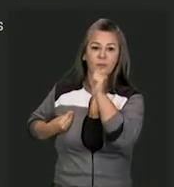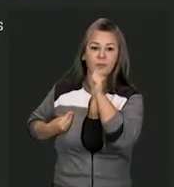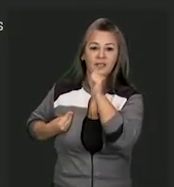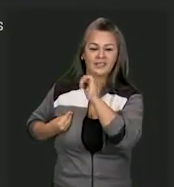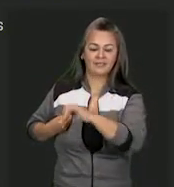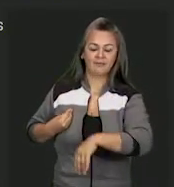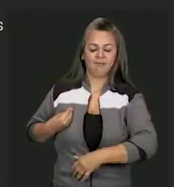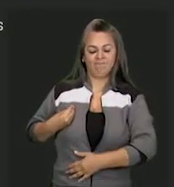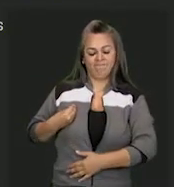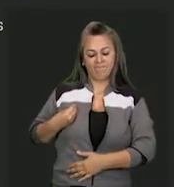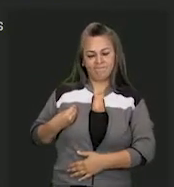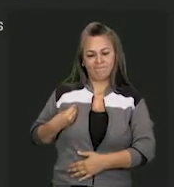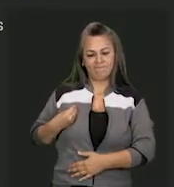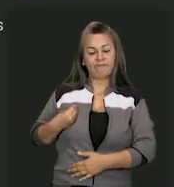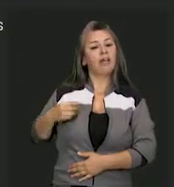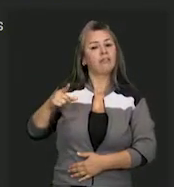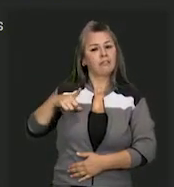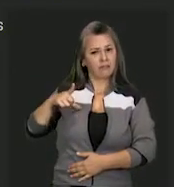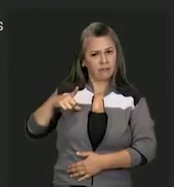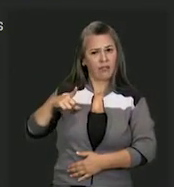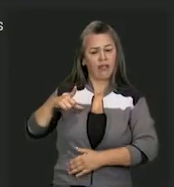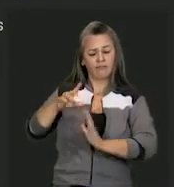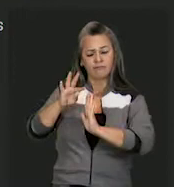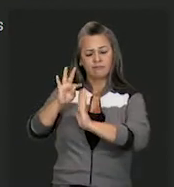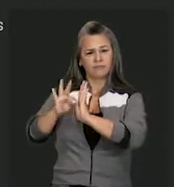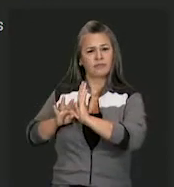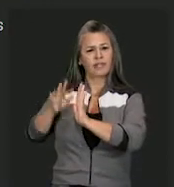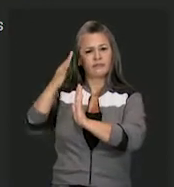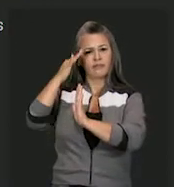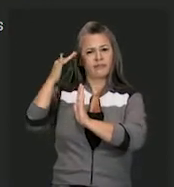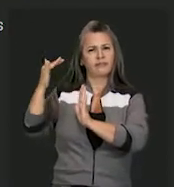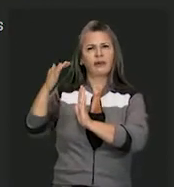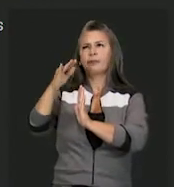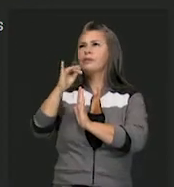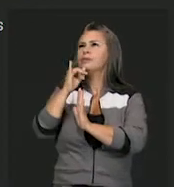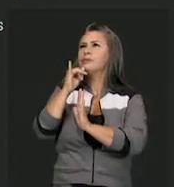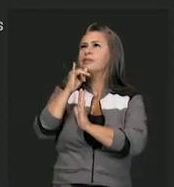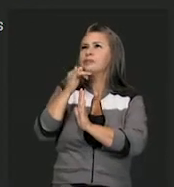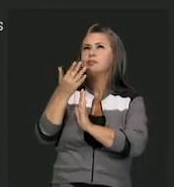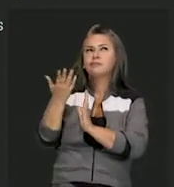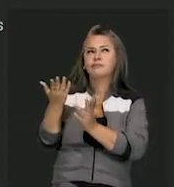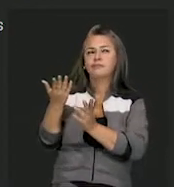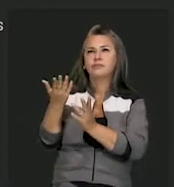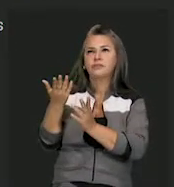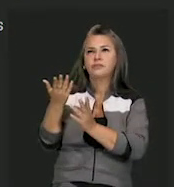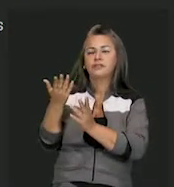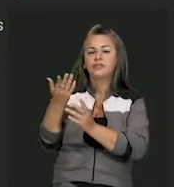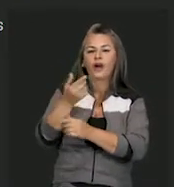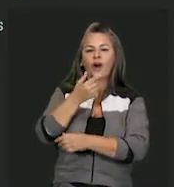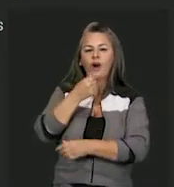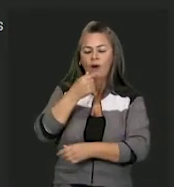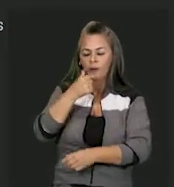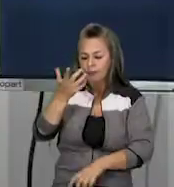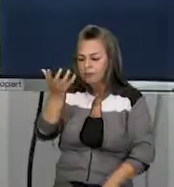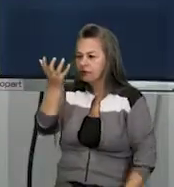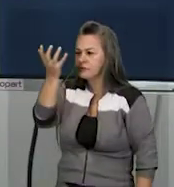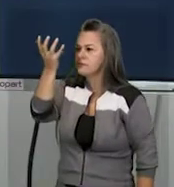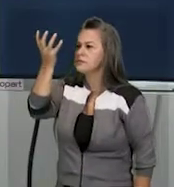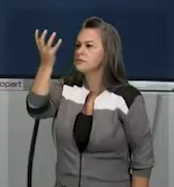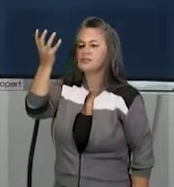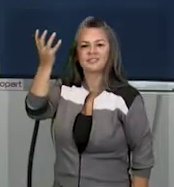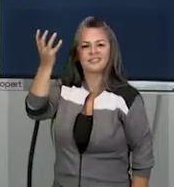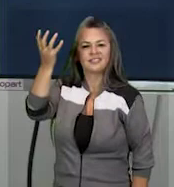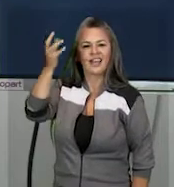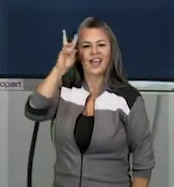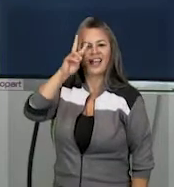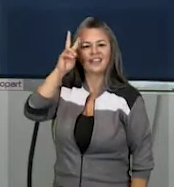textos mais famosos dos dramas, nós temos aí Shakespeare com Romeu e Julieta, que já foi